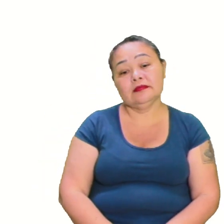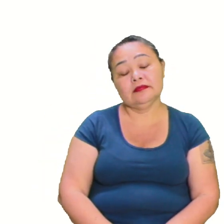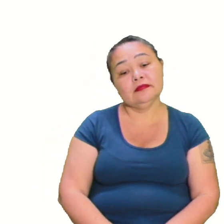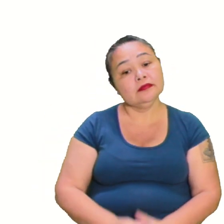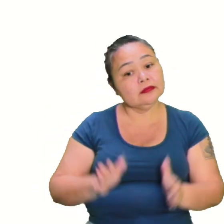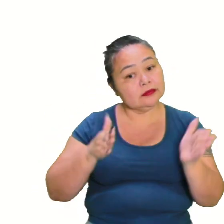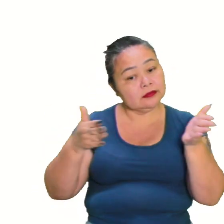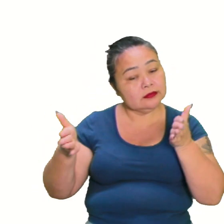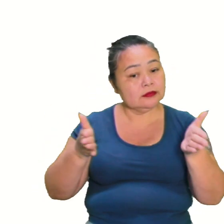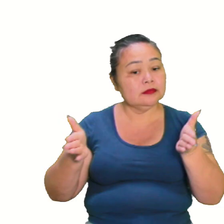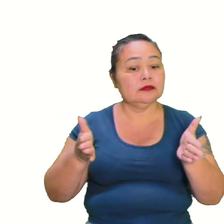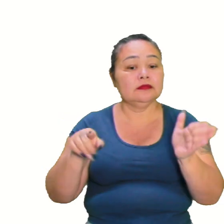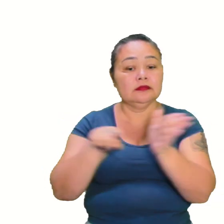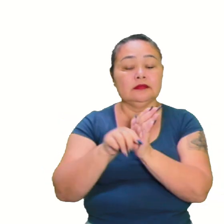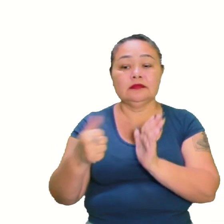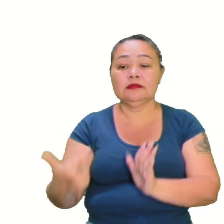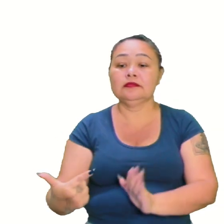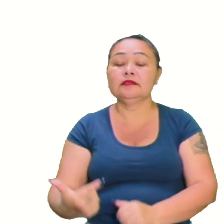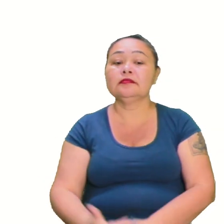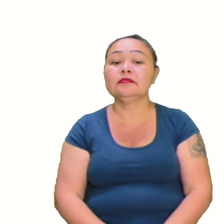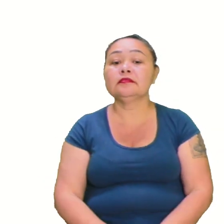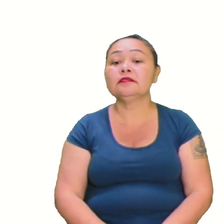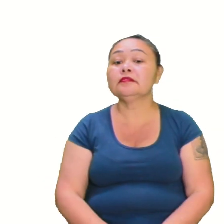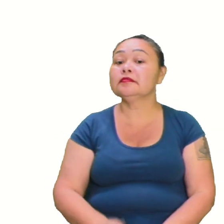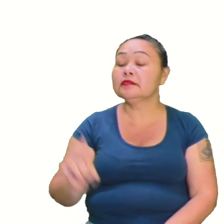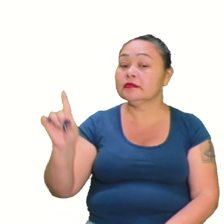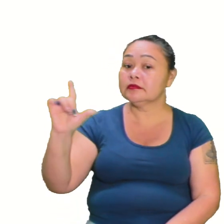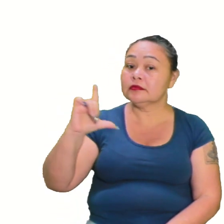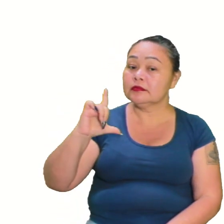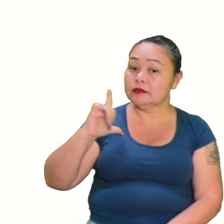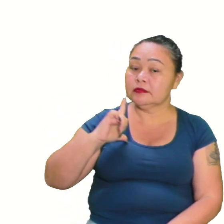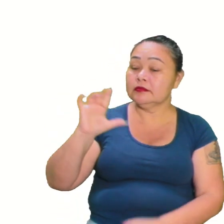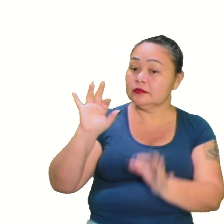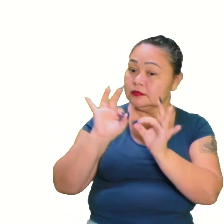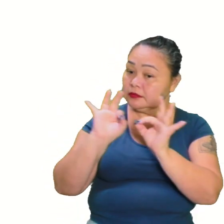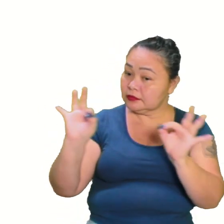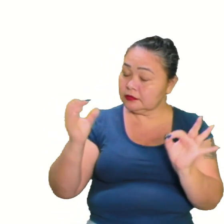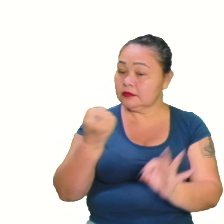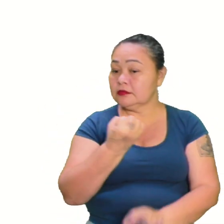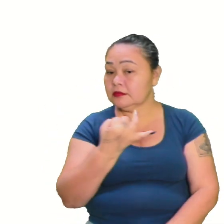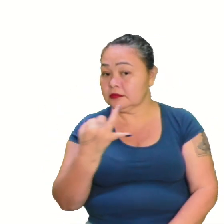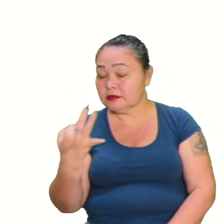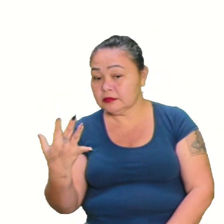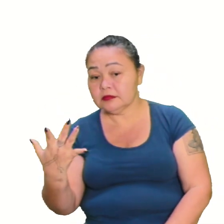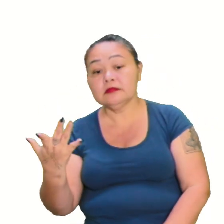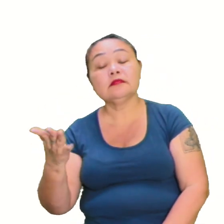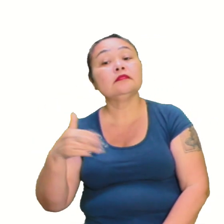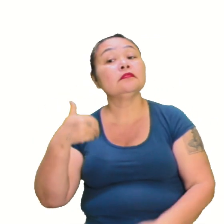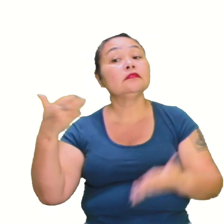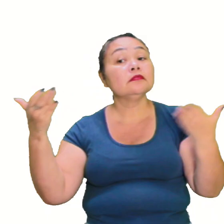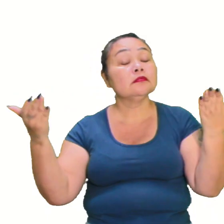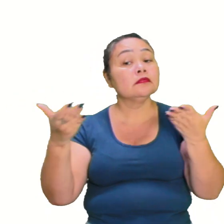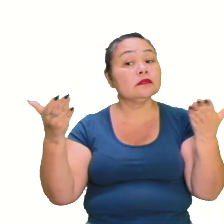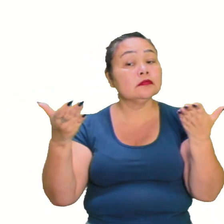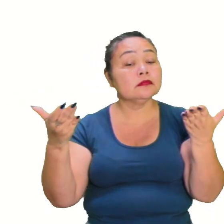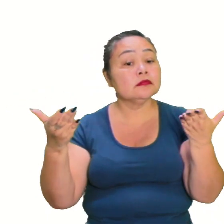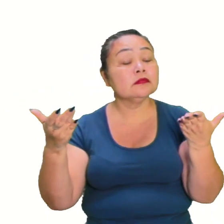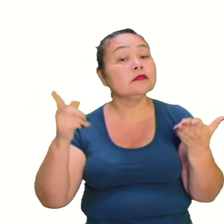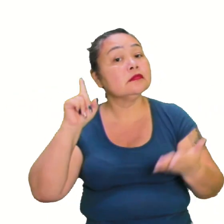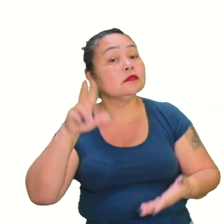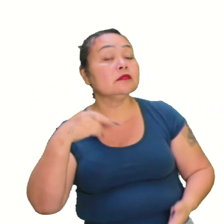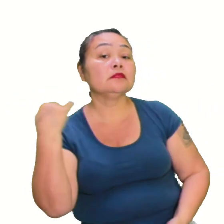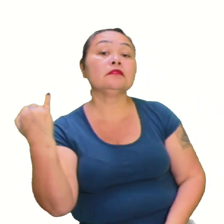neste espaço aí entre o menos 2 e 2. Beleza, aí nós vimos aqui na reta numerada, nós vimos a representação. E agora, olha só,